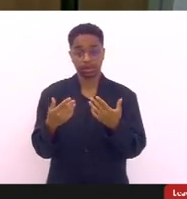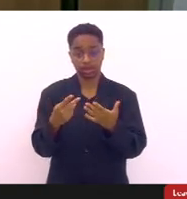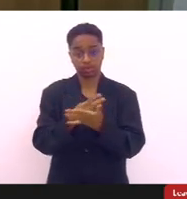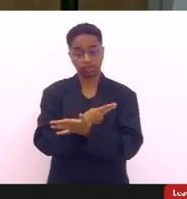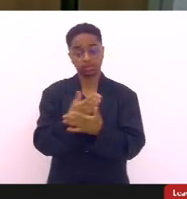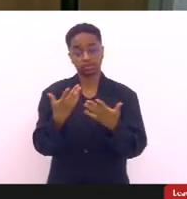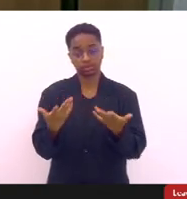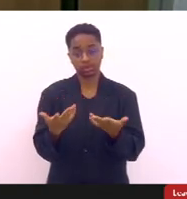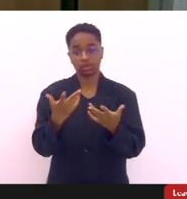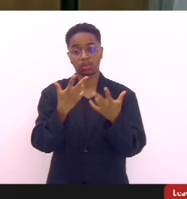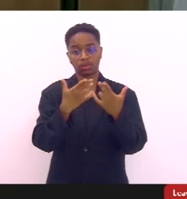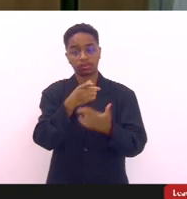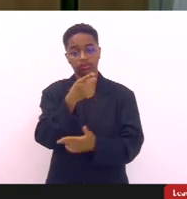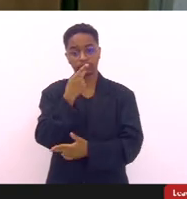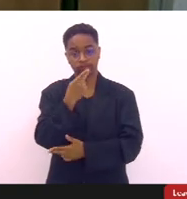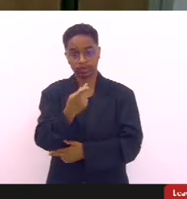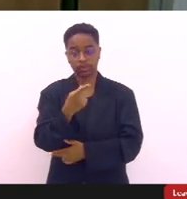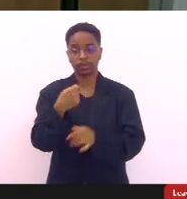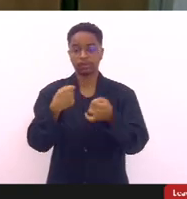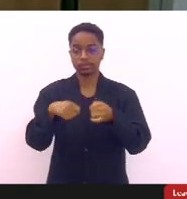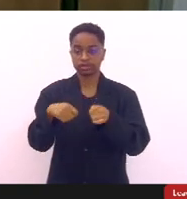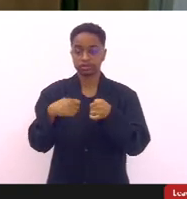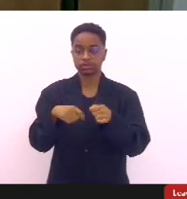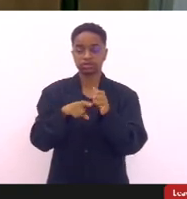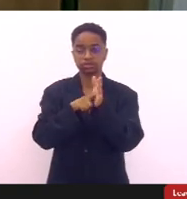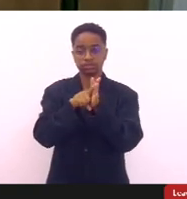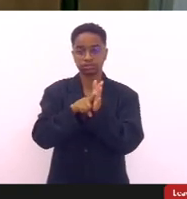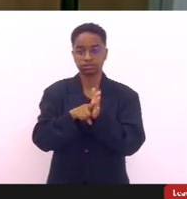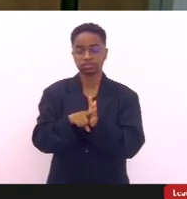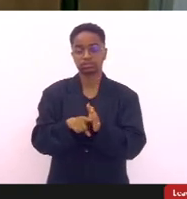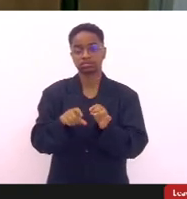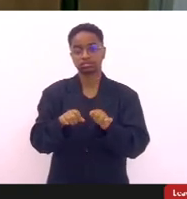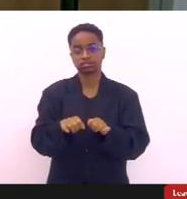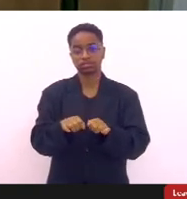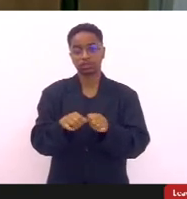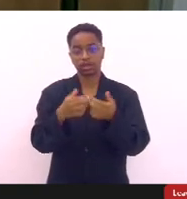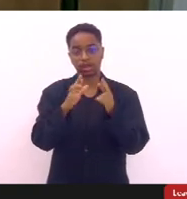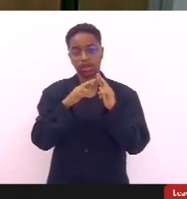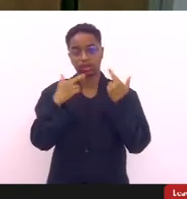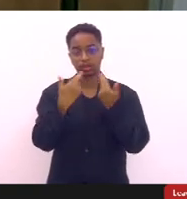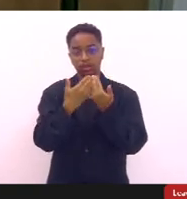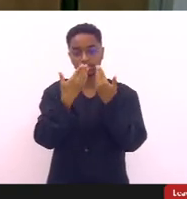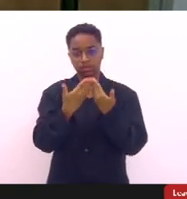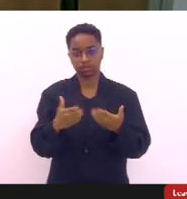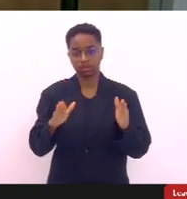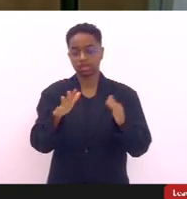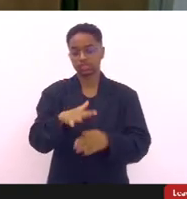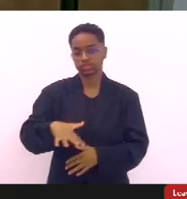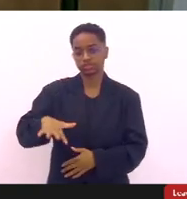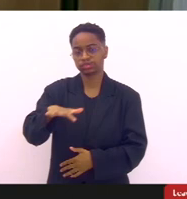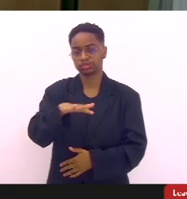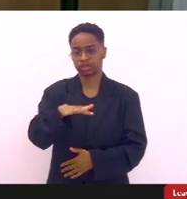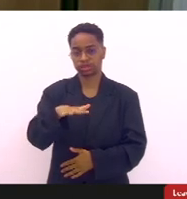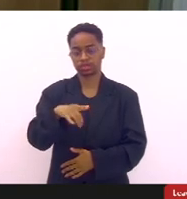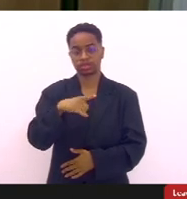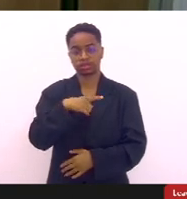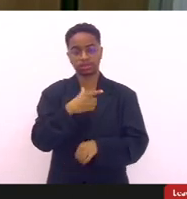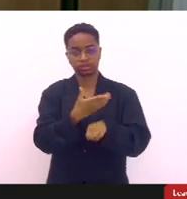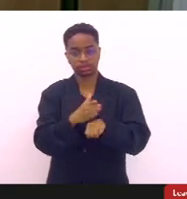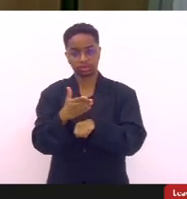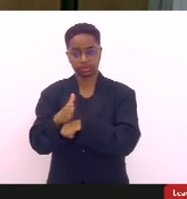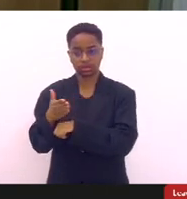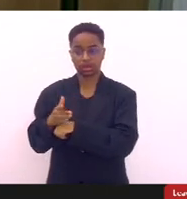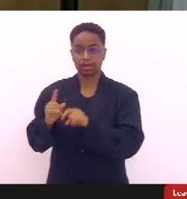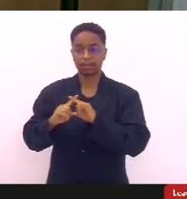você falou, ele vem com audiência pública de forma muito genérica, sem nenhum planejamento, sem nenhum dados, e a gente fica